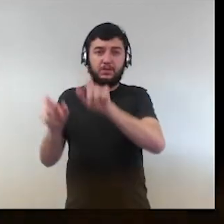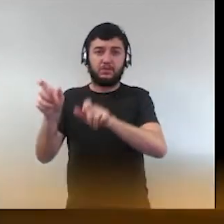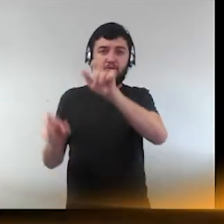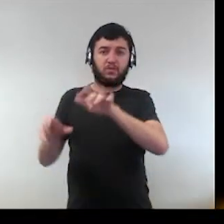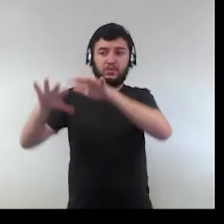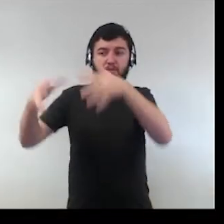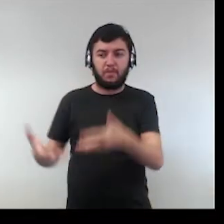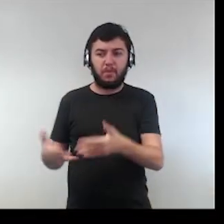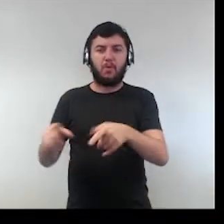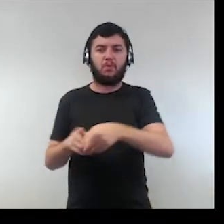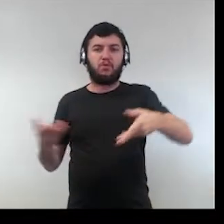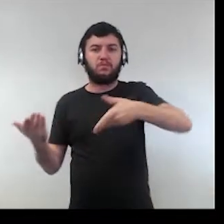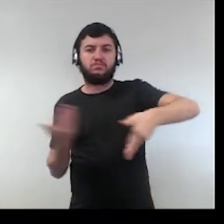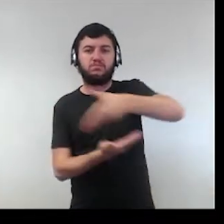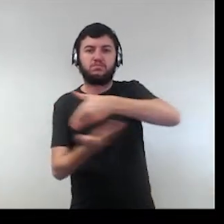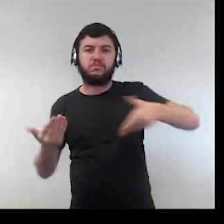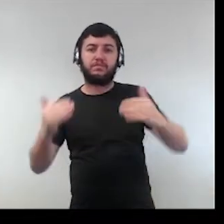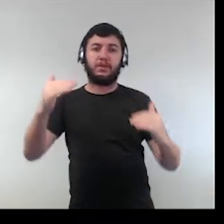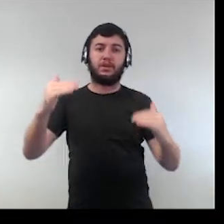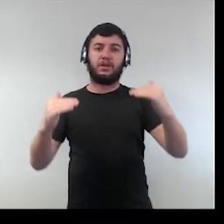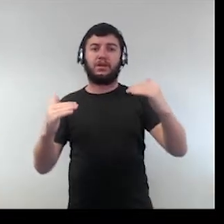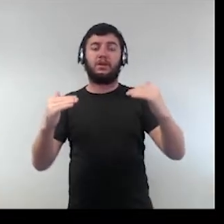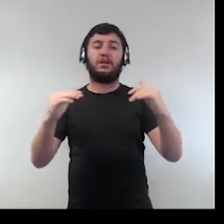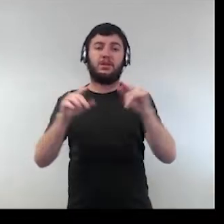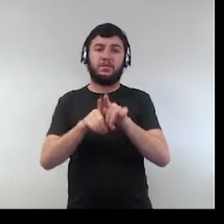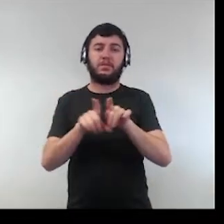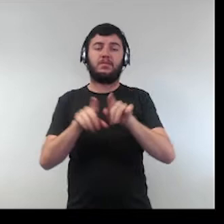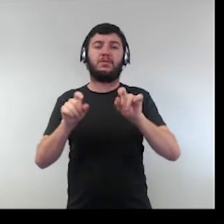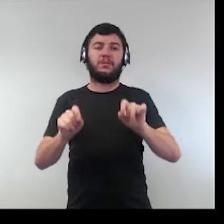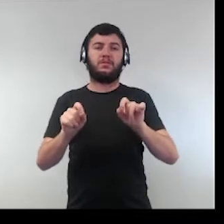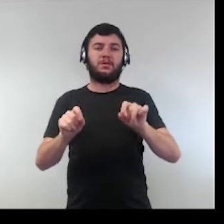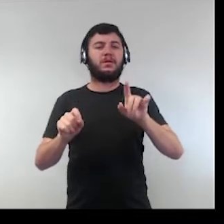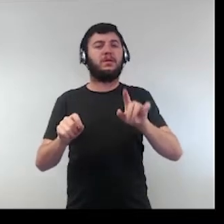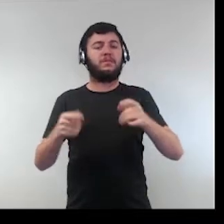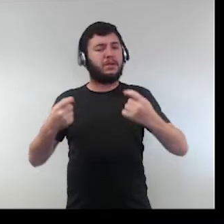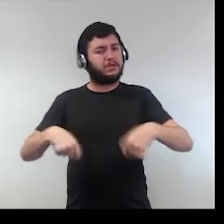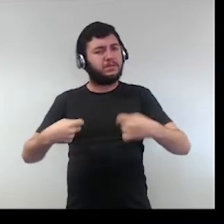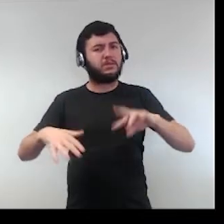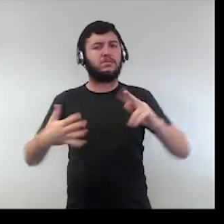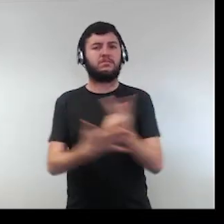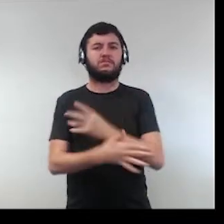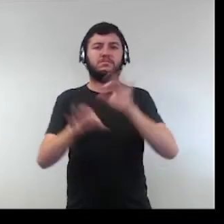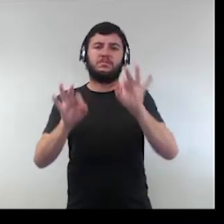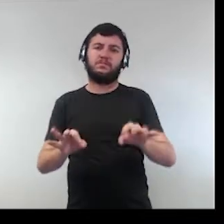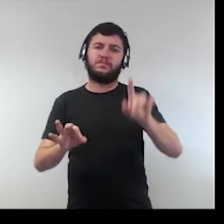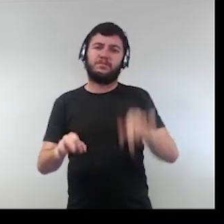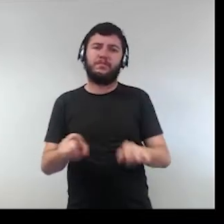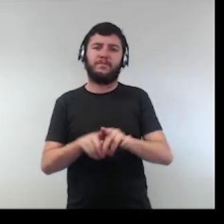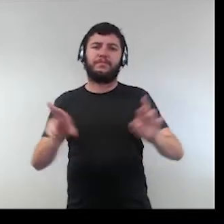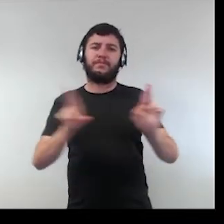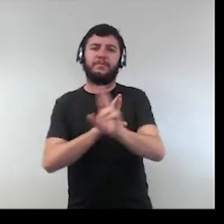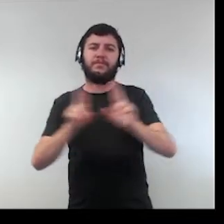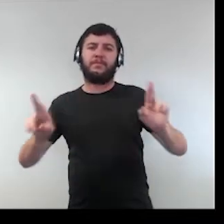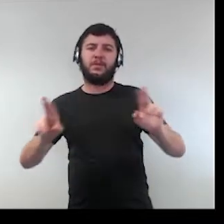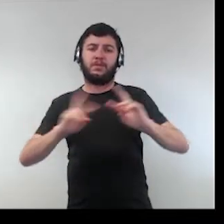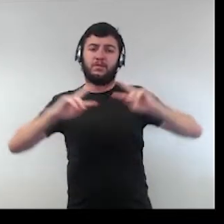permear não só a relação entre seres humanos, mas também a relação